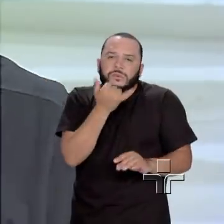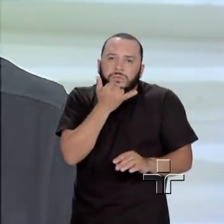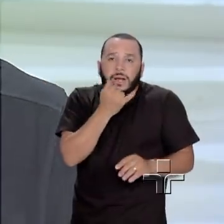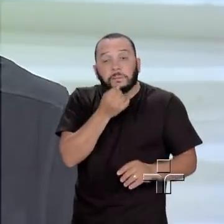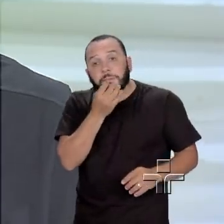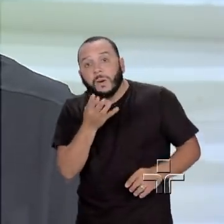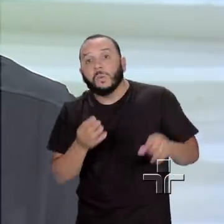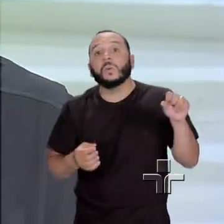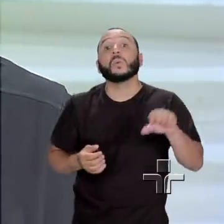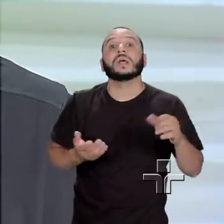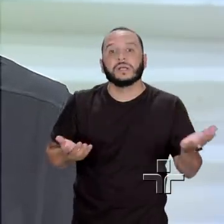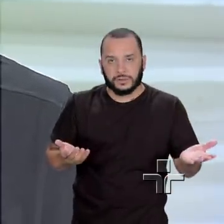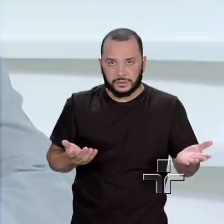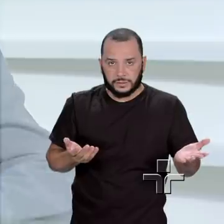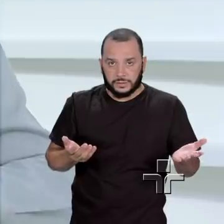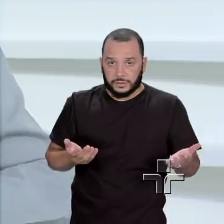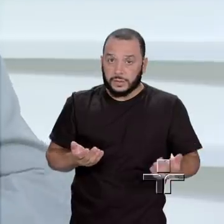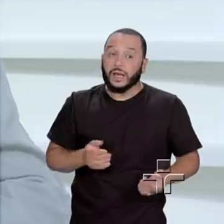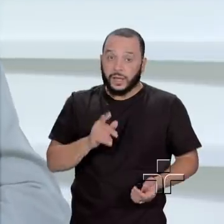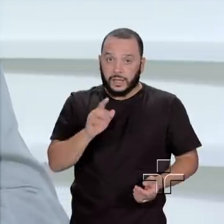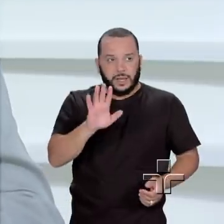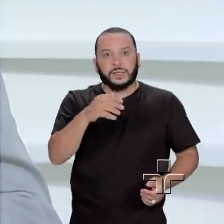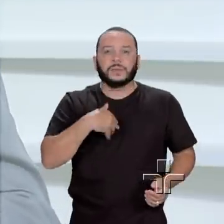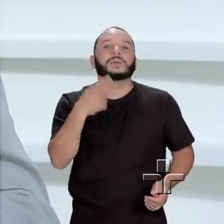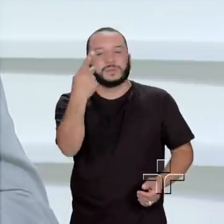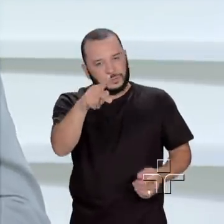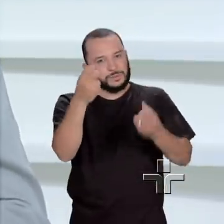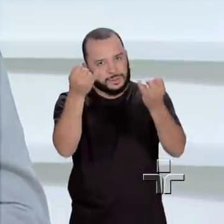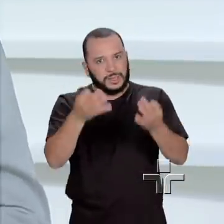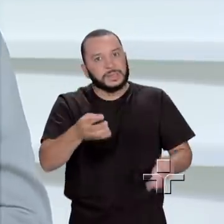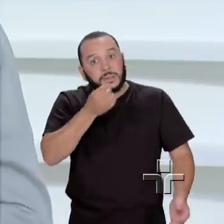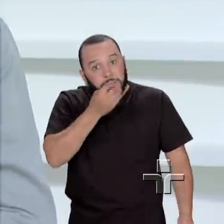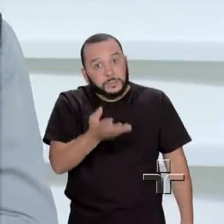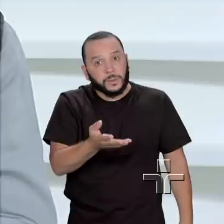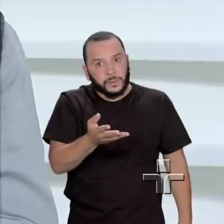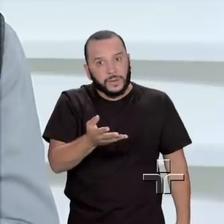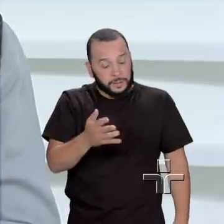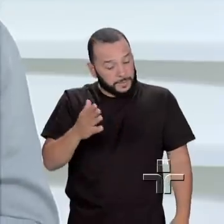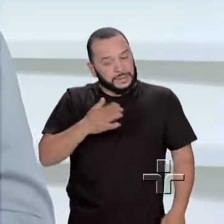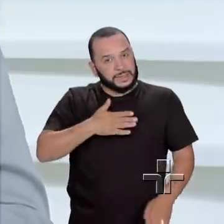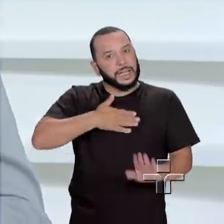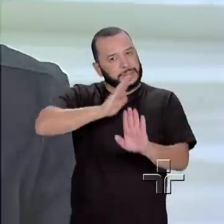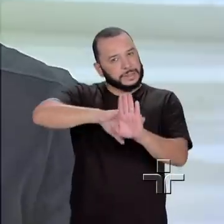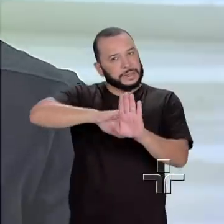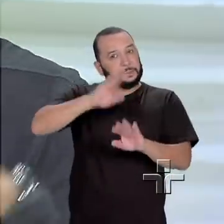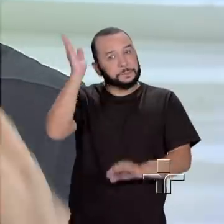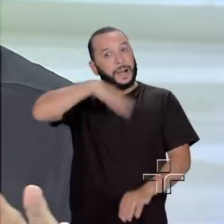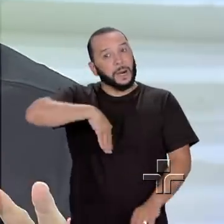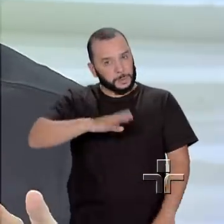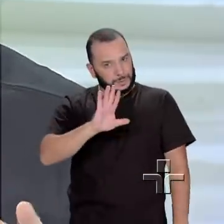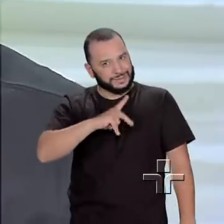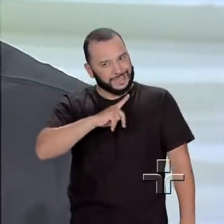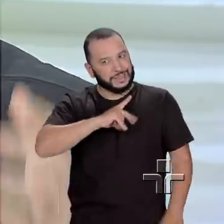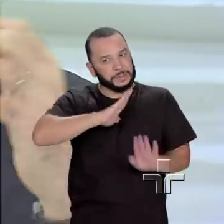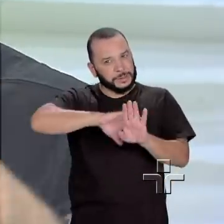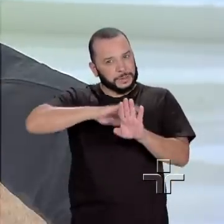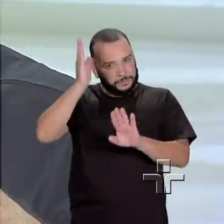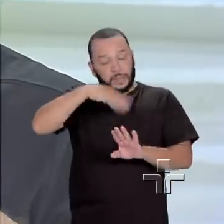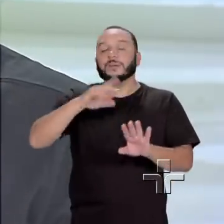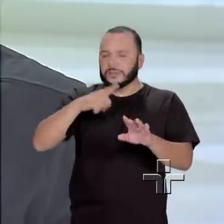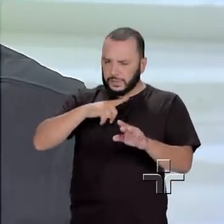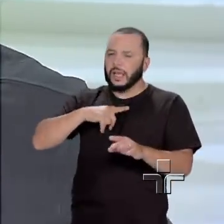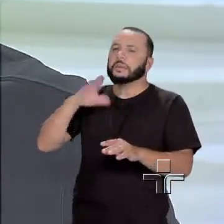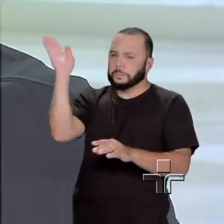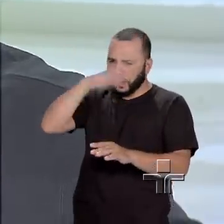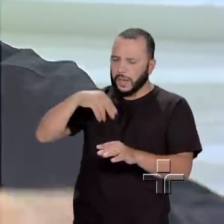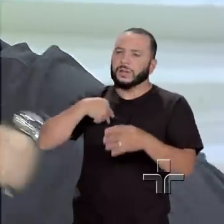e para os passageiros do trem? Então, a sua explicação é de boa fé. Mas boa fé. Teria explicação de má fé também. Tem a explicação de má fé, claro que tem. A explicação de